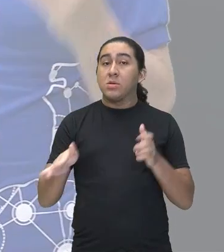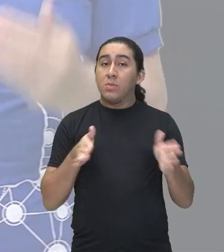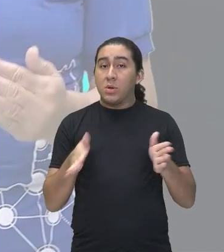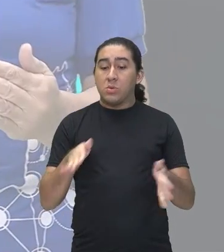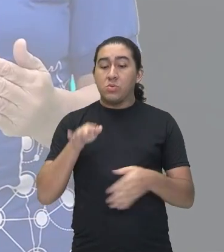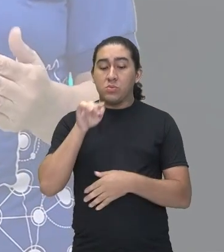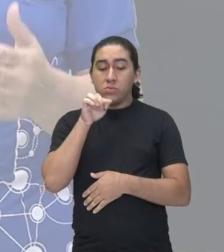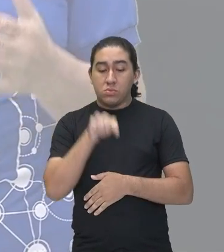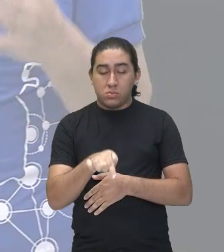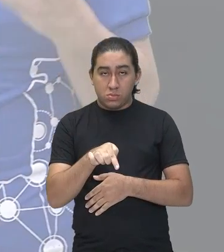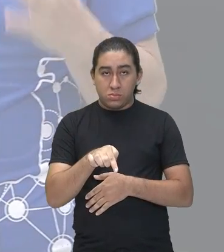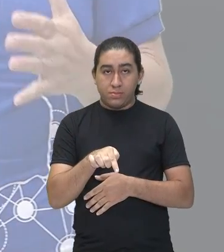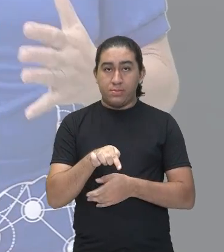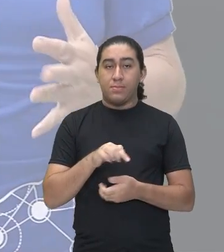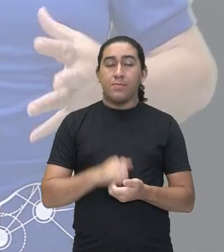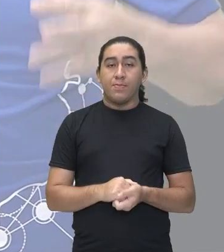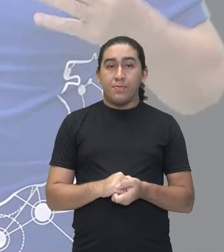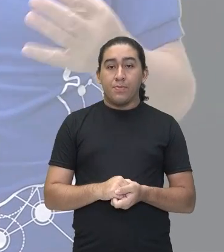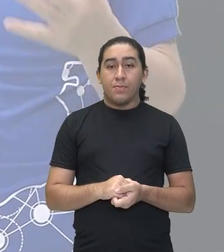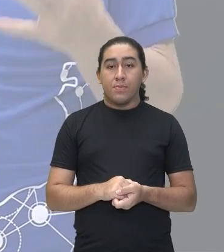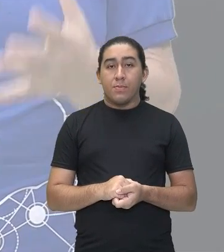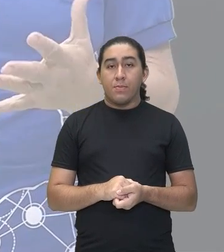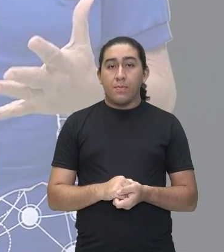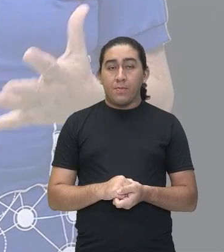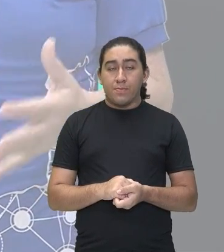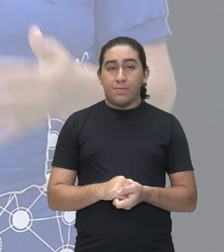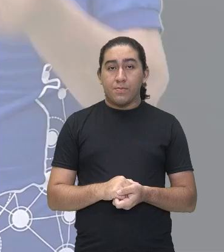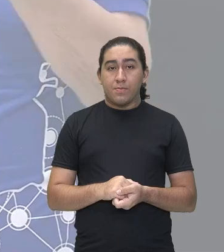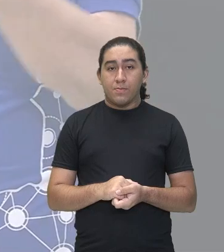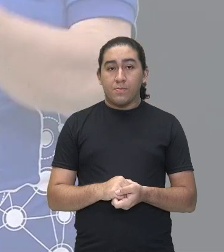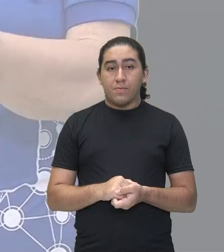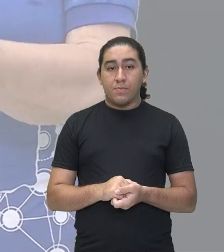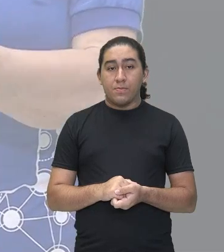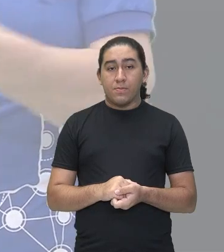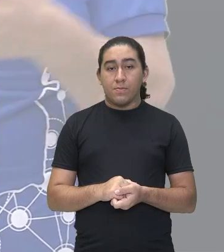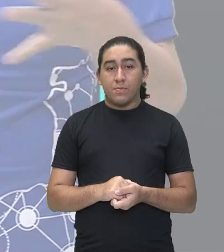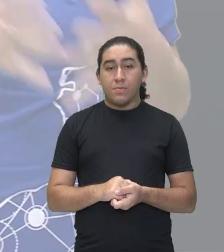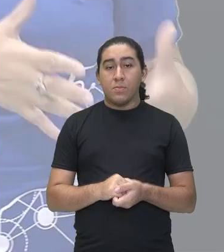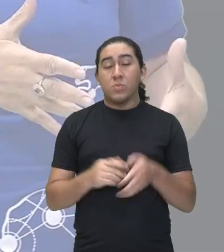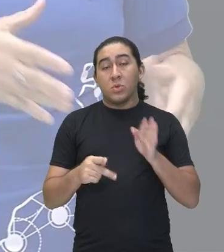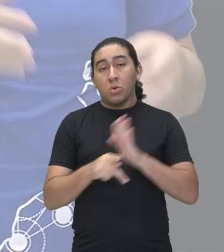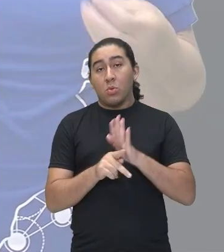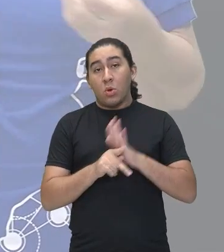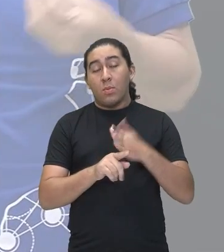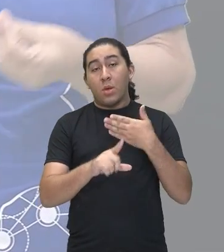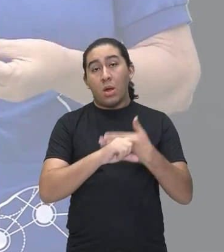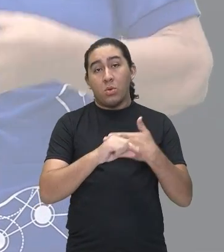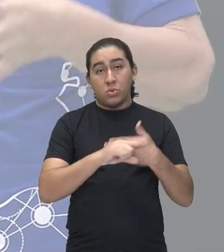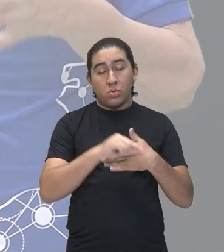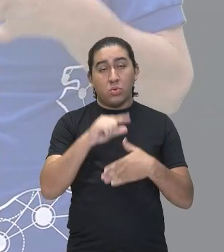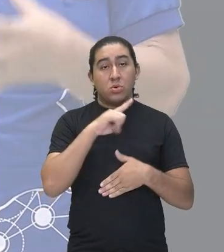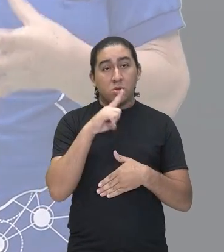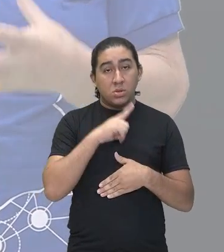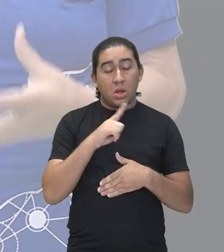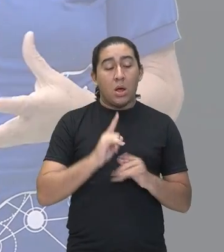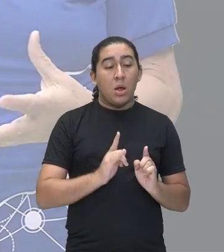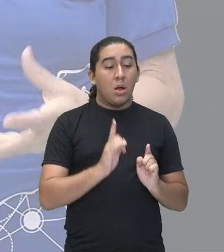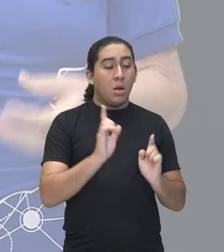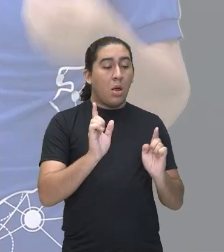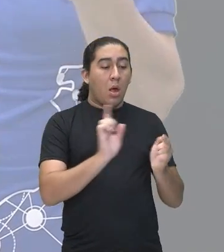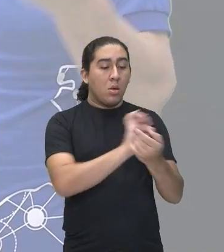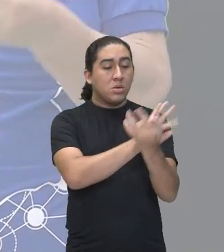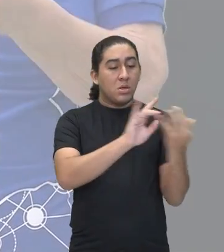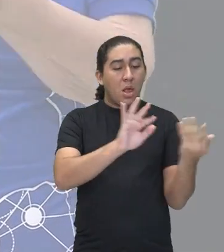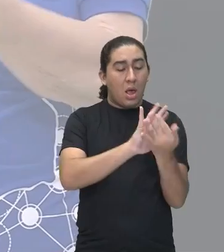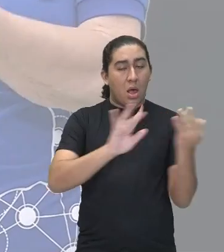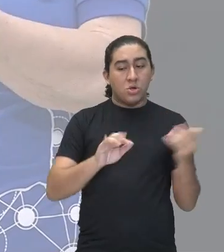a fuga do poeta, a fuga do eu lírico da cidade para o campo, ela é real, ela é literal.